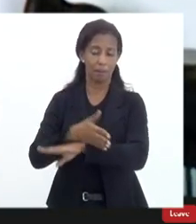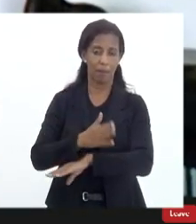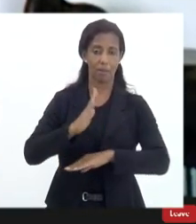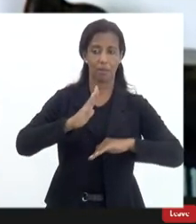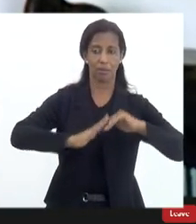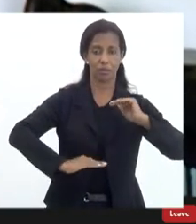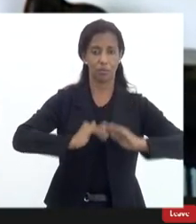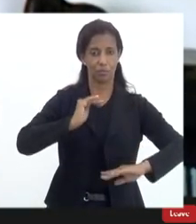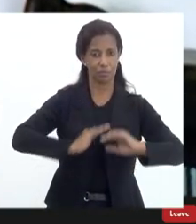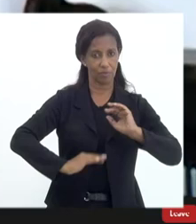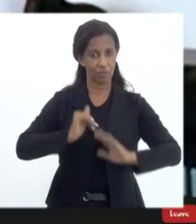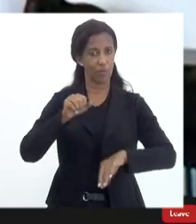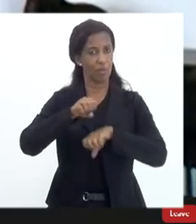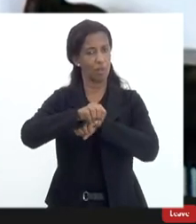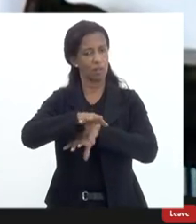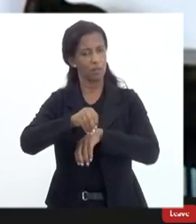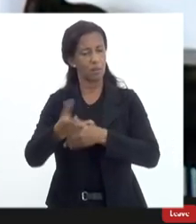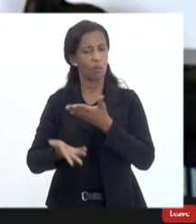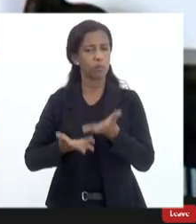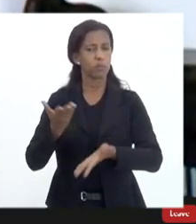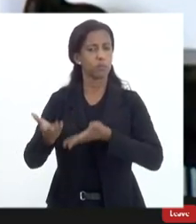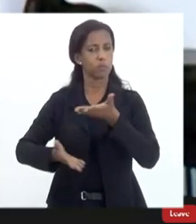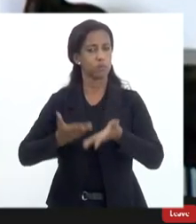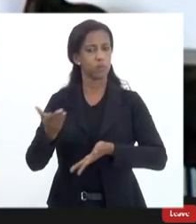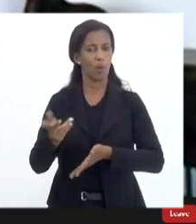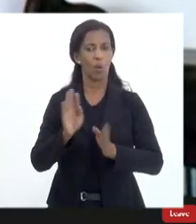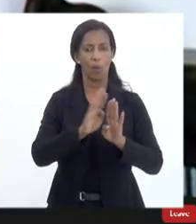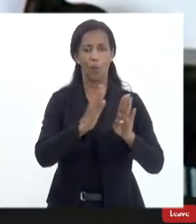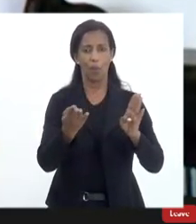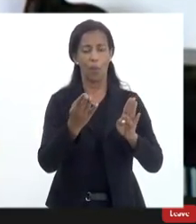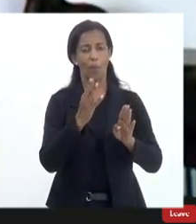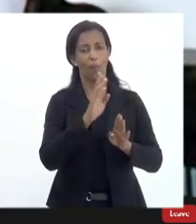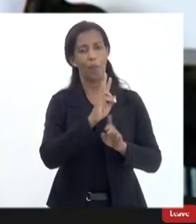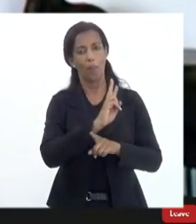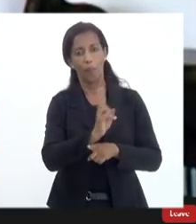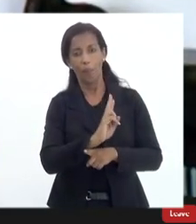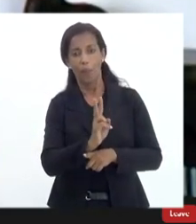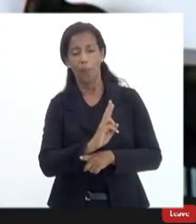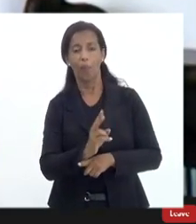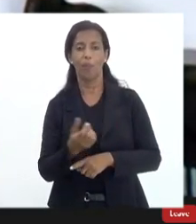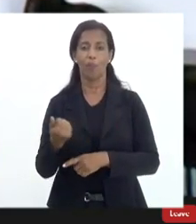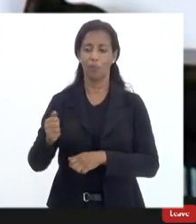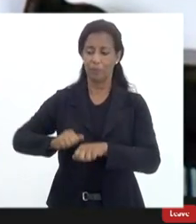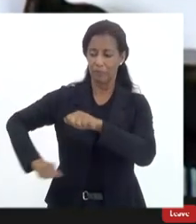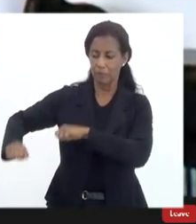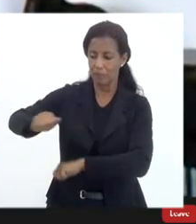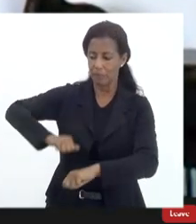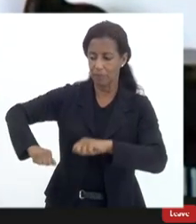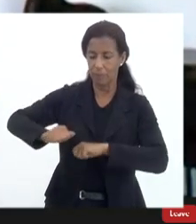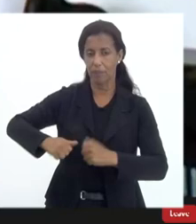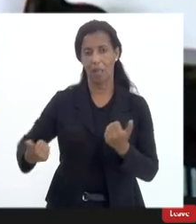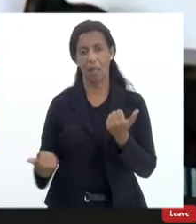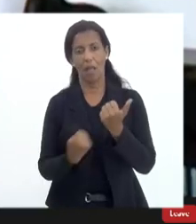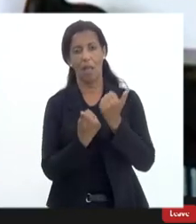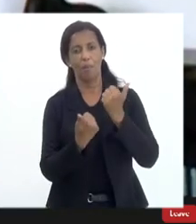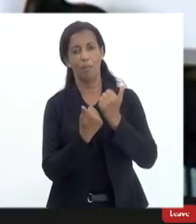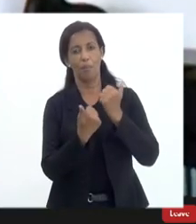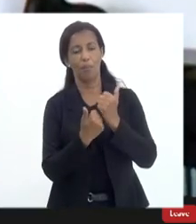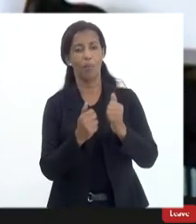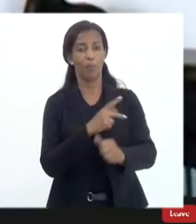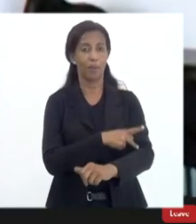dos profissionais dedicados à escola, porteiros, faxineiros, profissionais de apoio